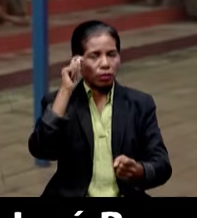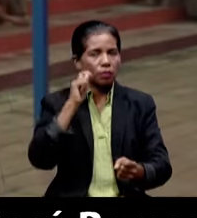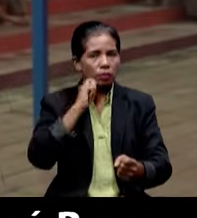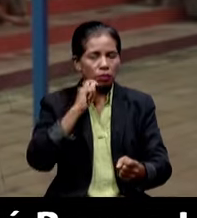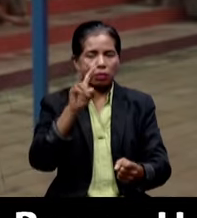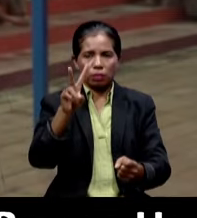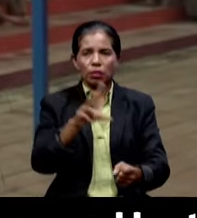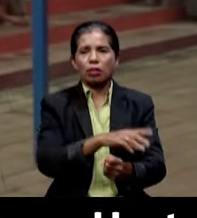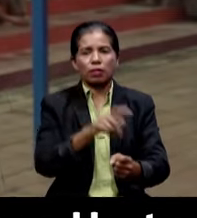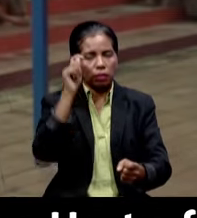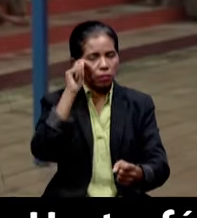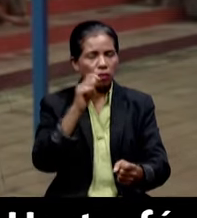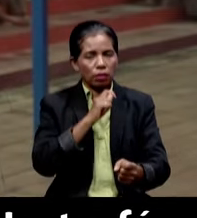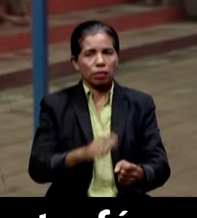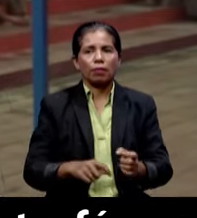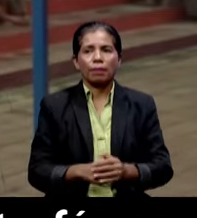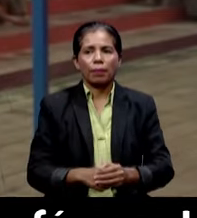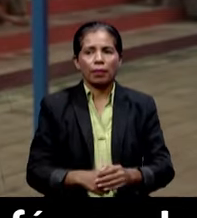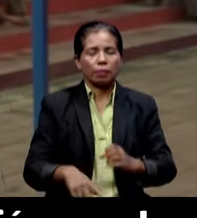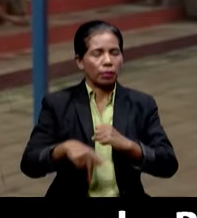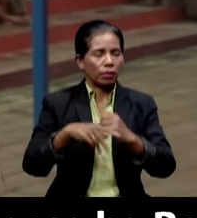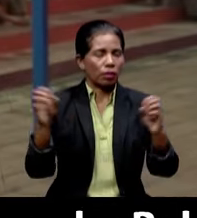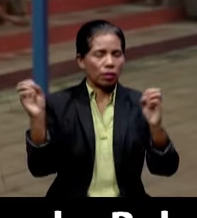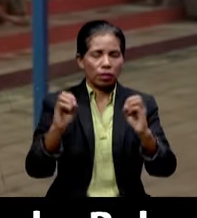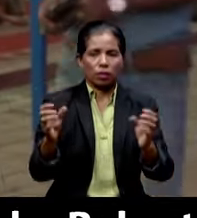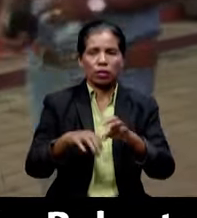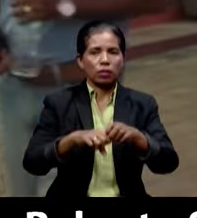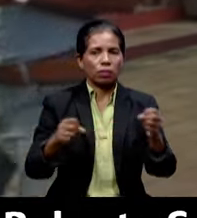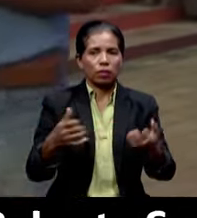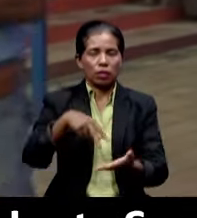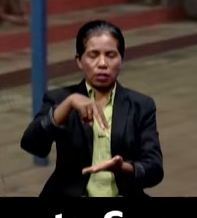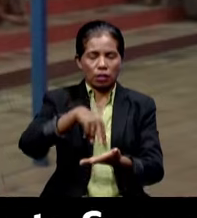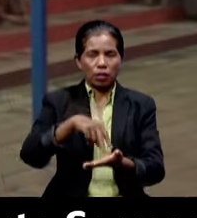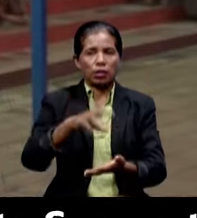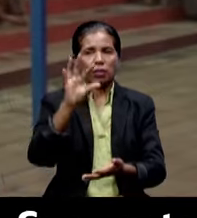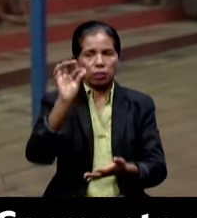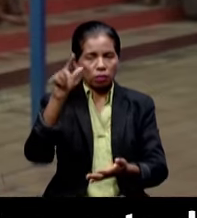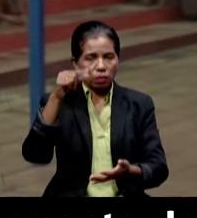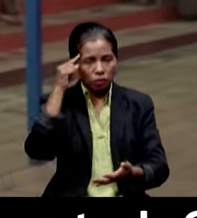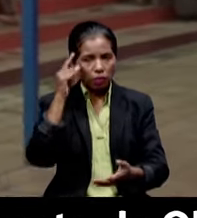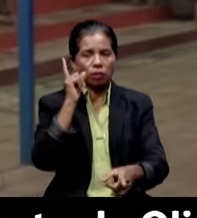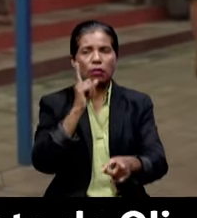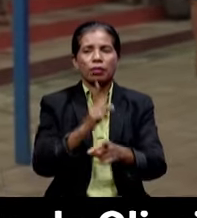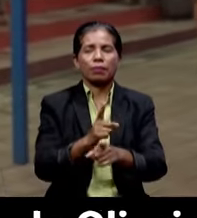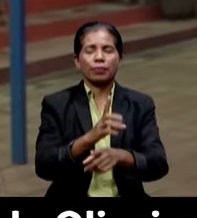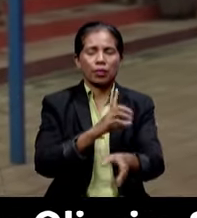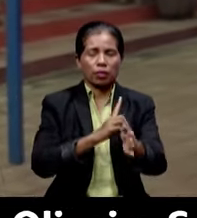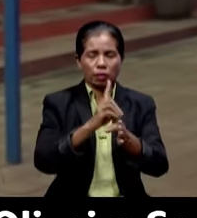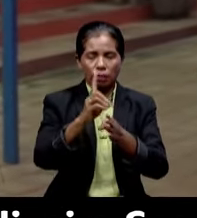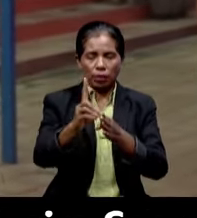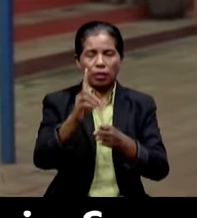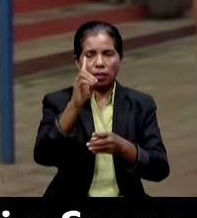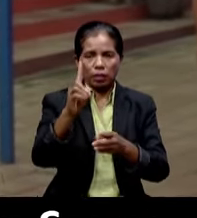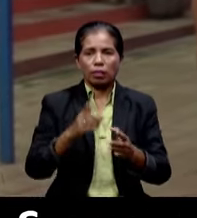contribuir. Balos sobre eles, certelinho, lá sobre. Ari. No ano governo, de loro, semana ida, tão, se